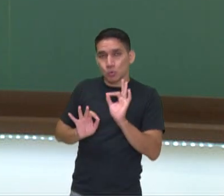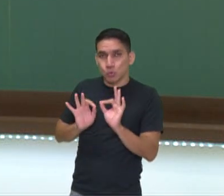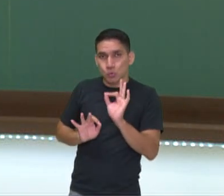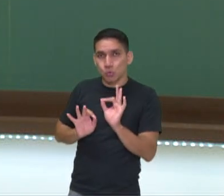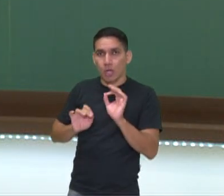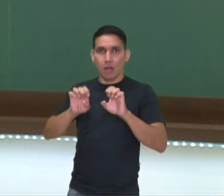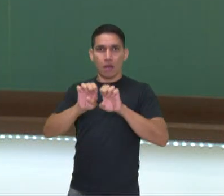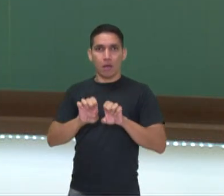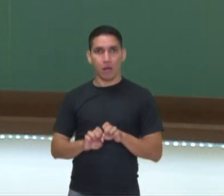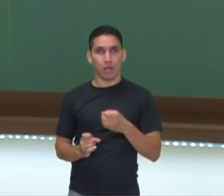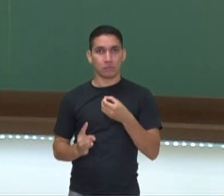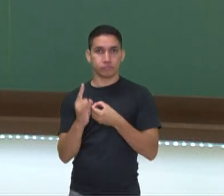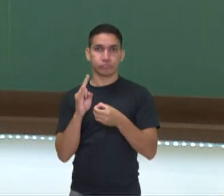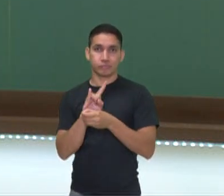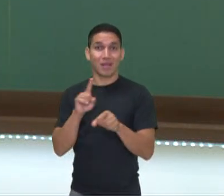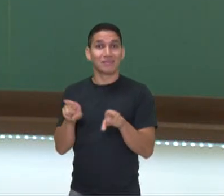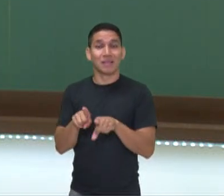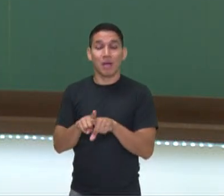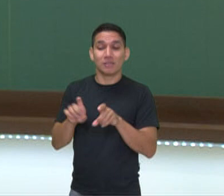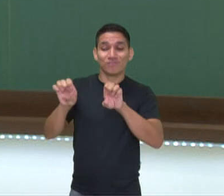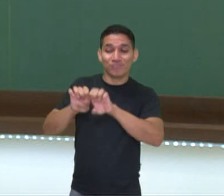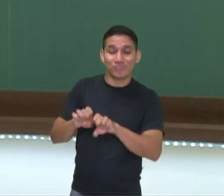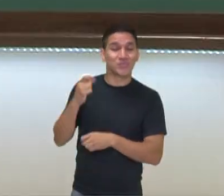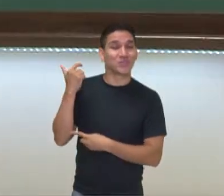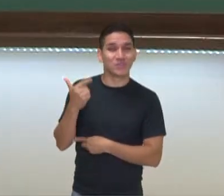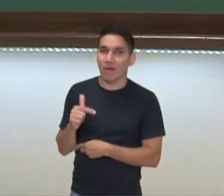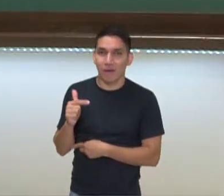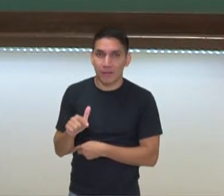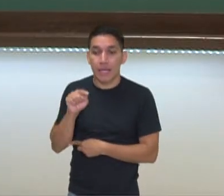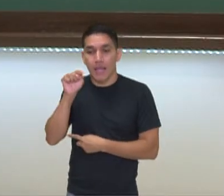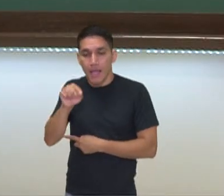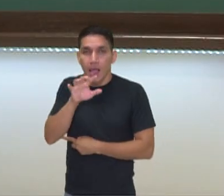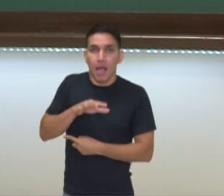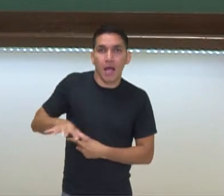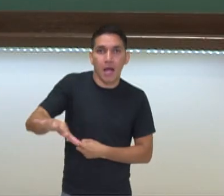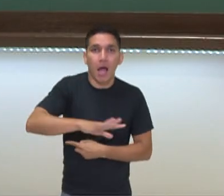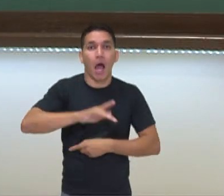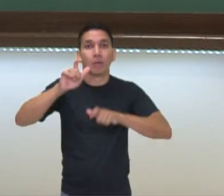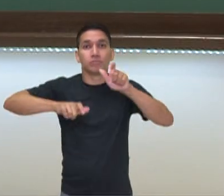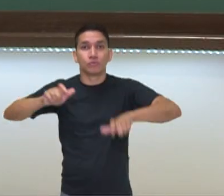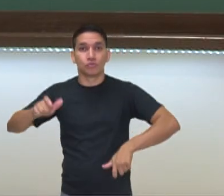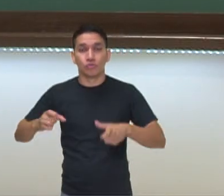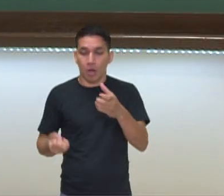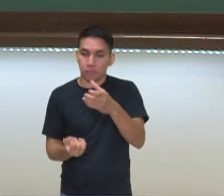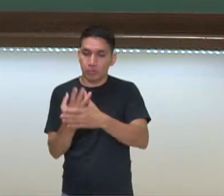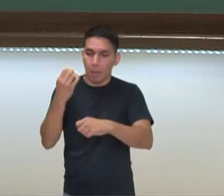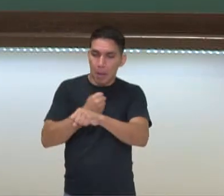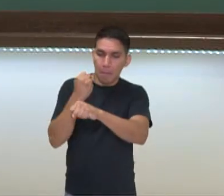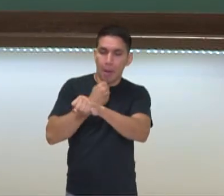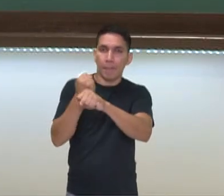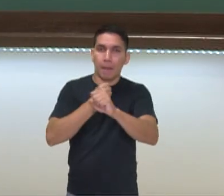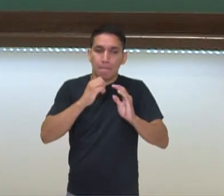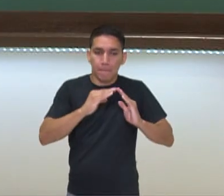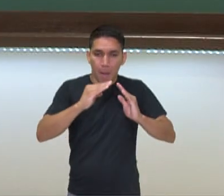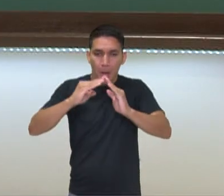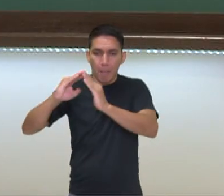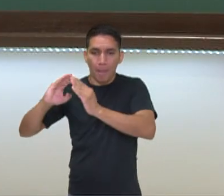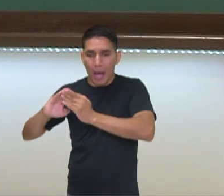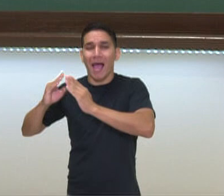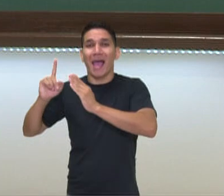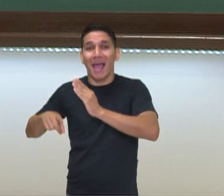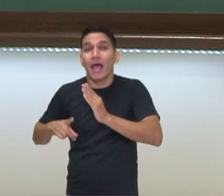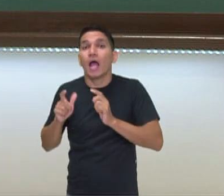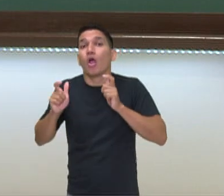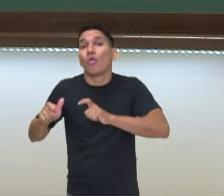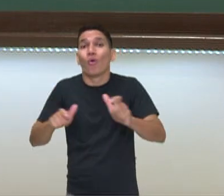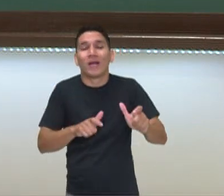e que também não dispõe de infraestrutura. E esses locais onde as pessoas estão construindo as suas casas, geralmente são locais